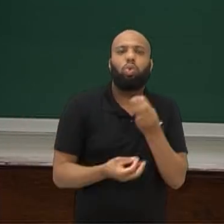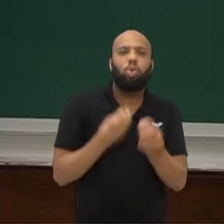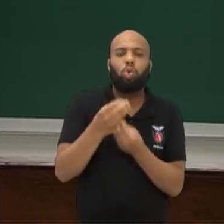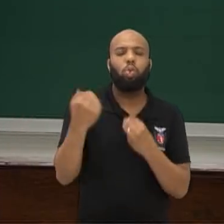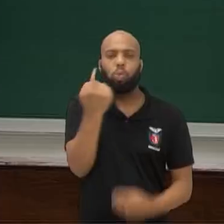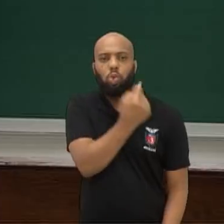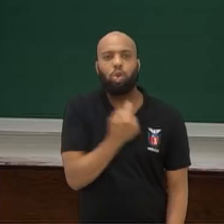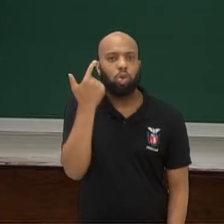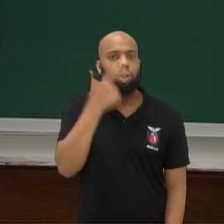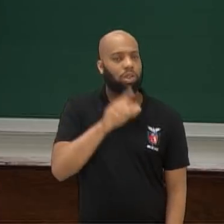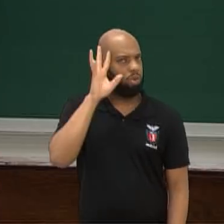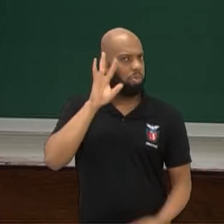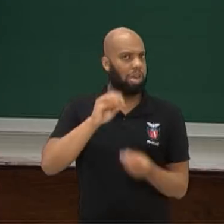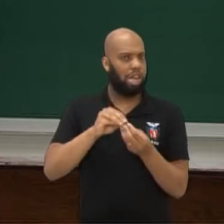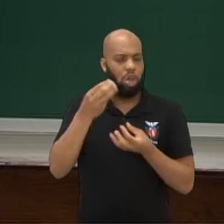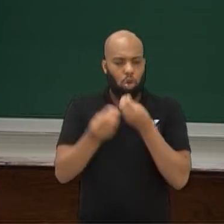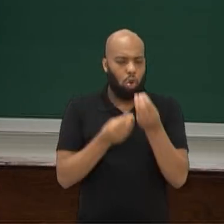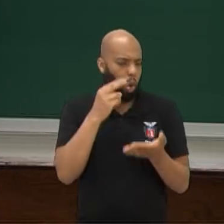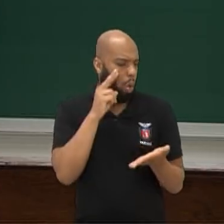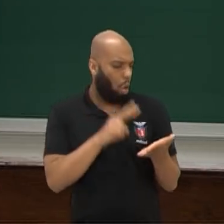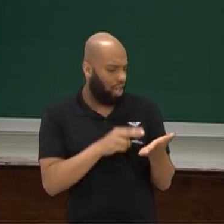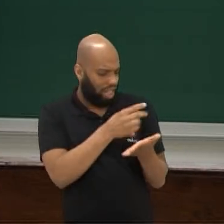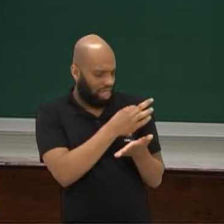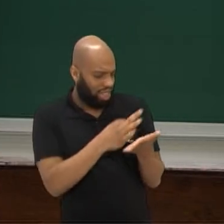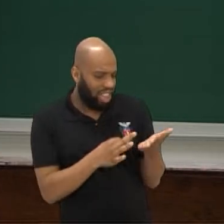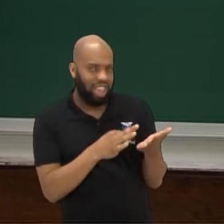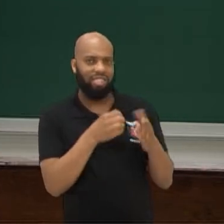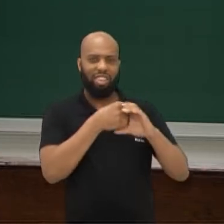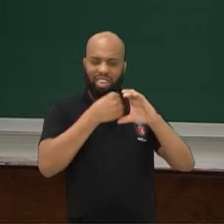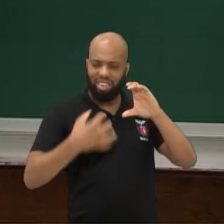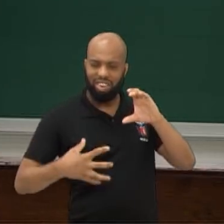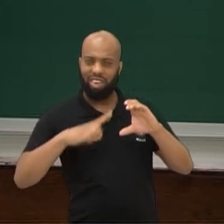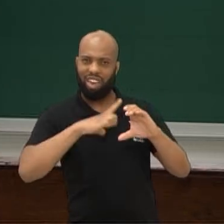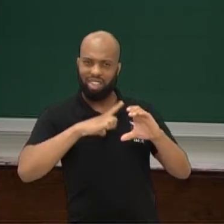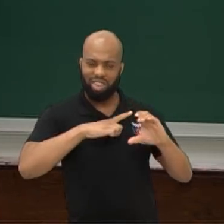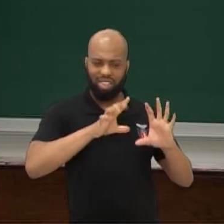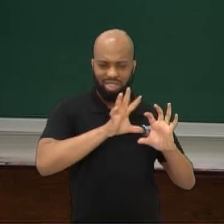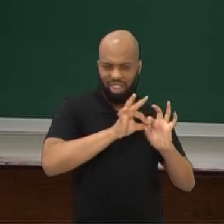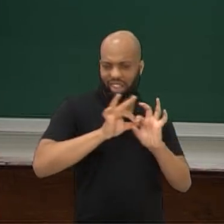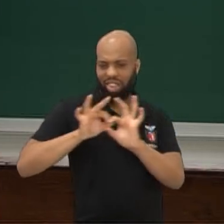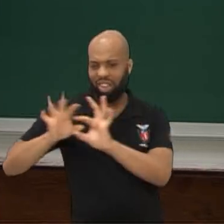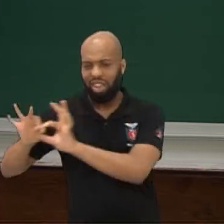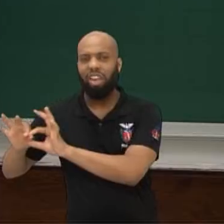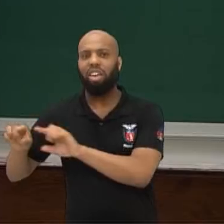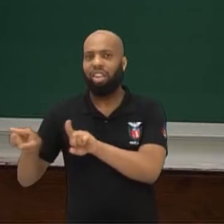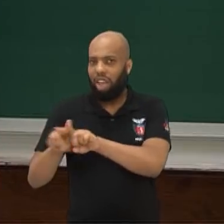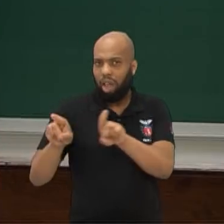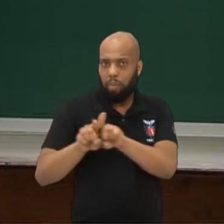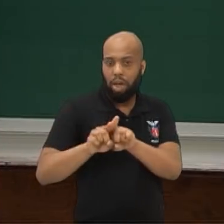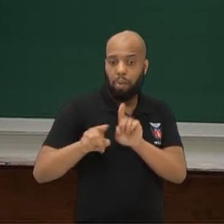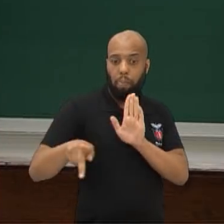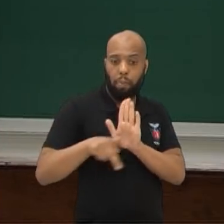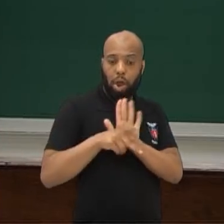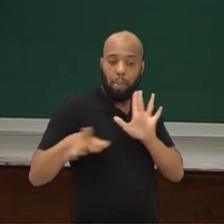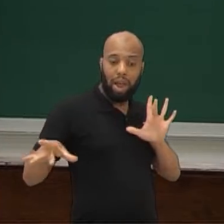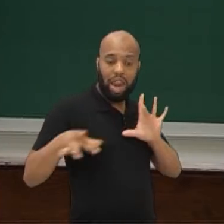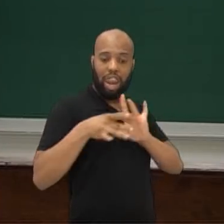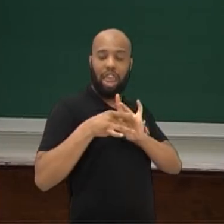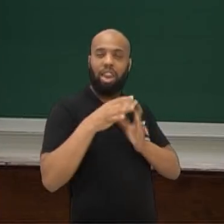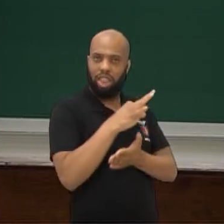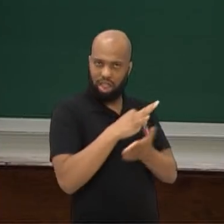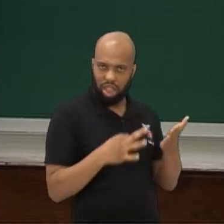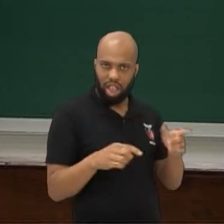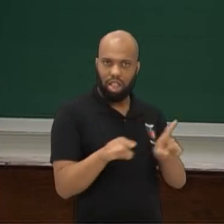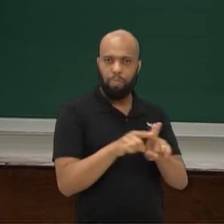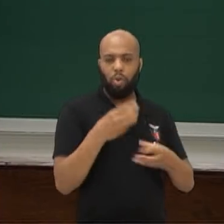gente compreende, como que a gente interpreta aí as características da coesão, da coerência textual, e como que a gente faz a